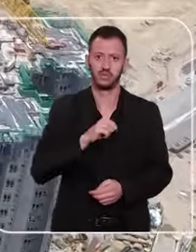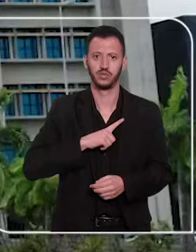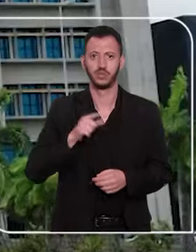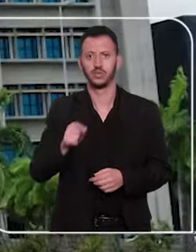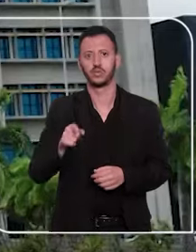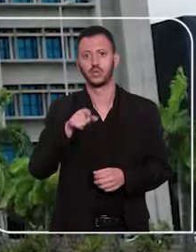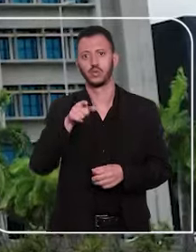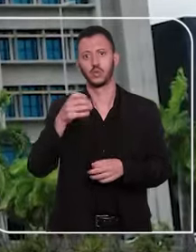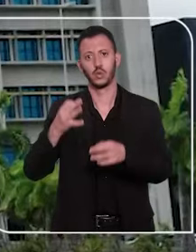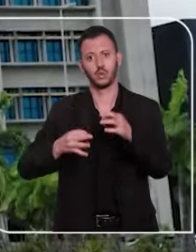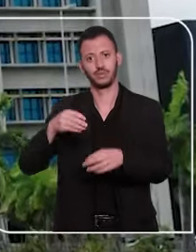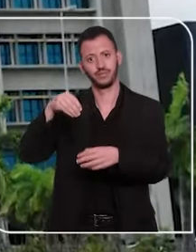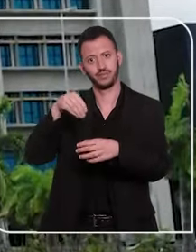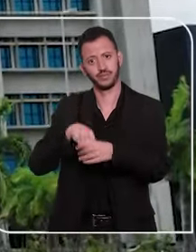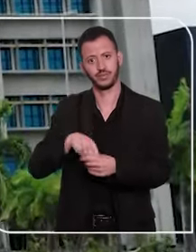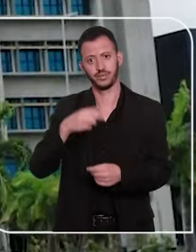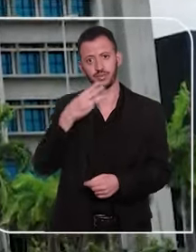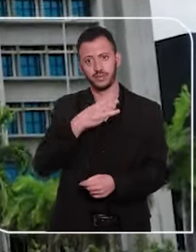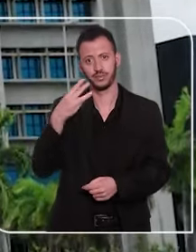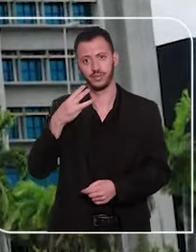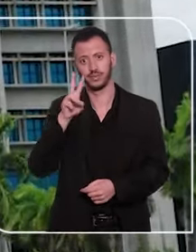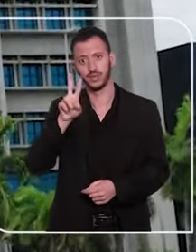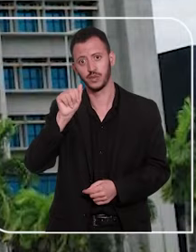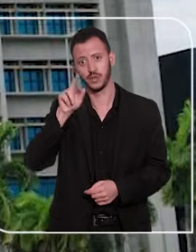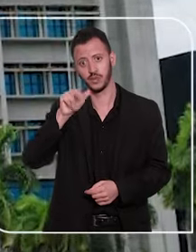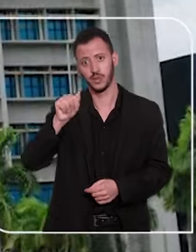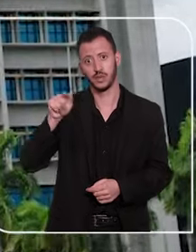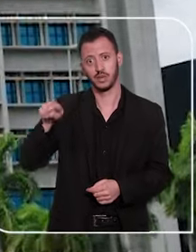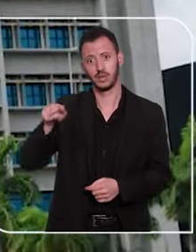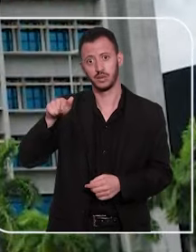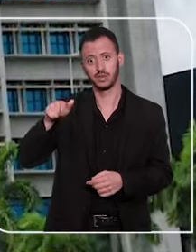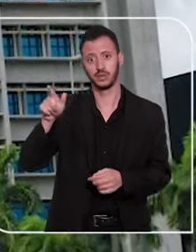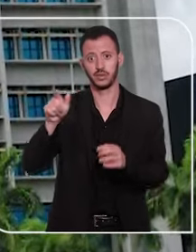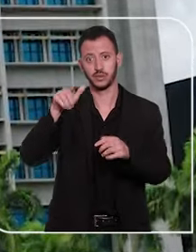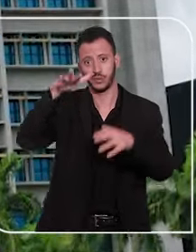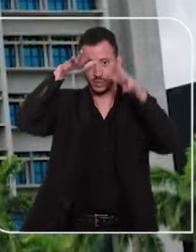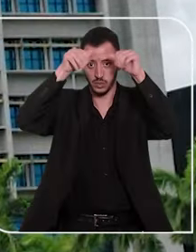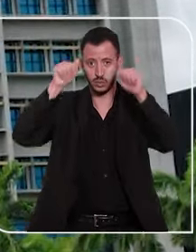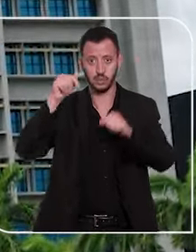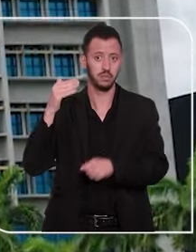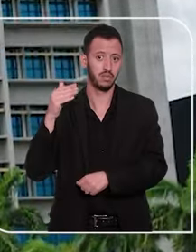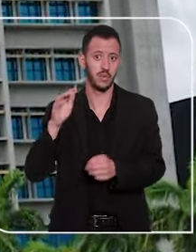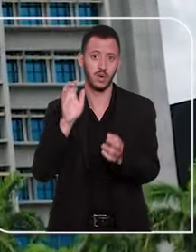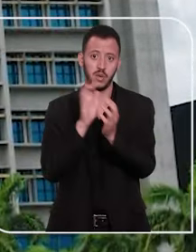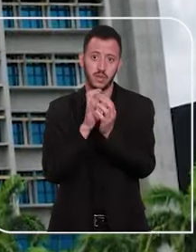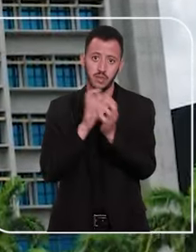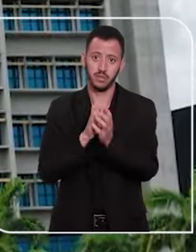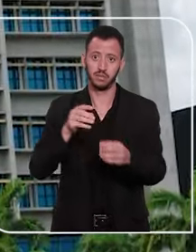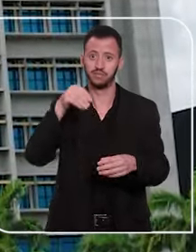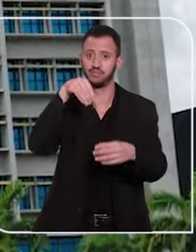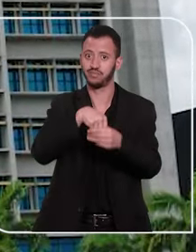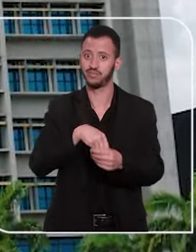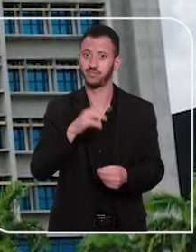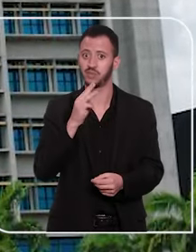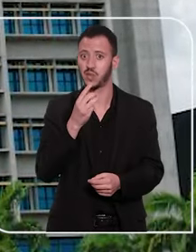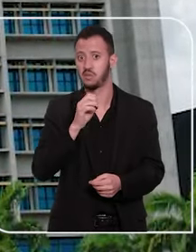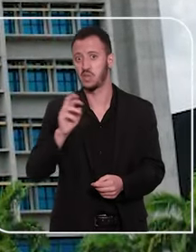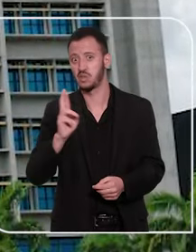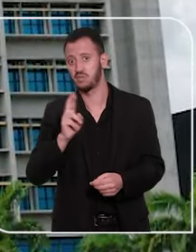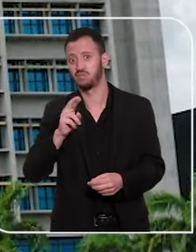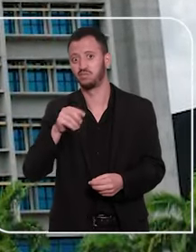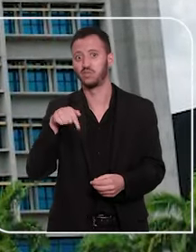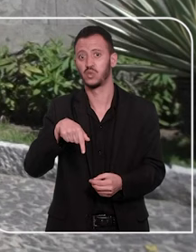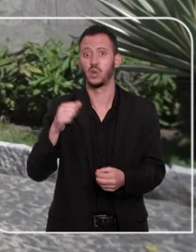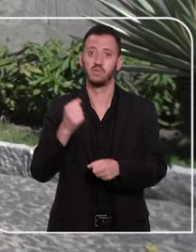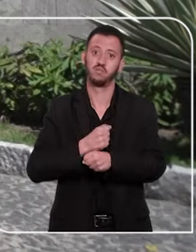deais tendo o juízo da execução a 33ª Vara Federal de Pernambuco penhorado R 60.000 nas contas